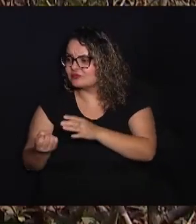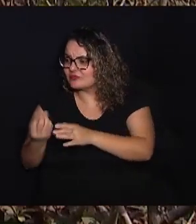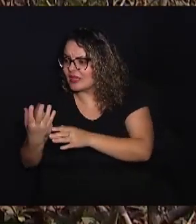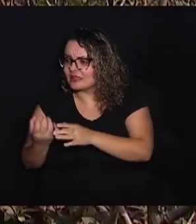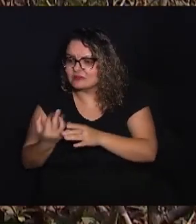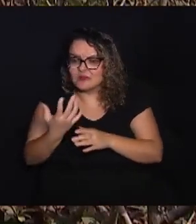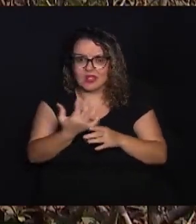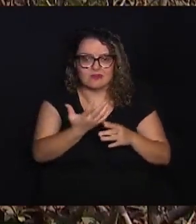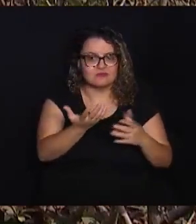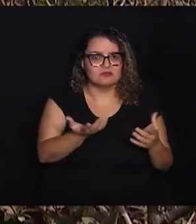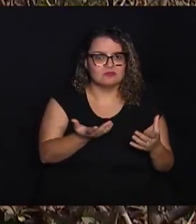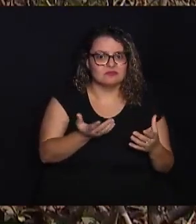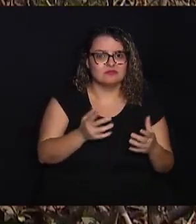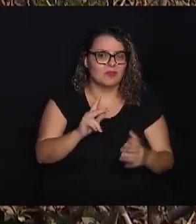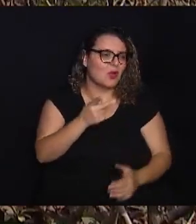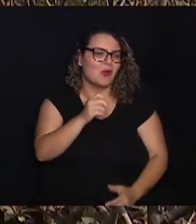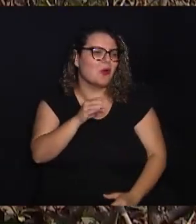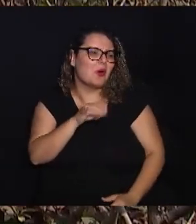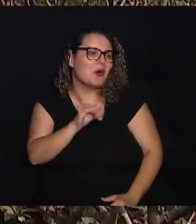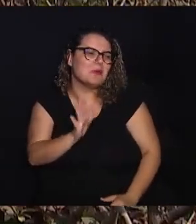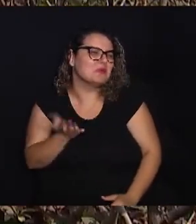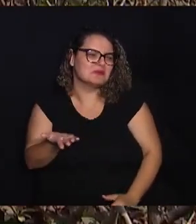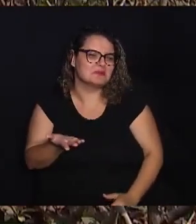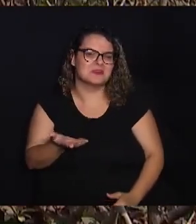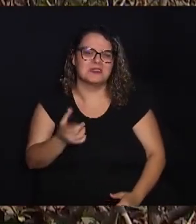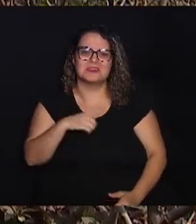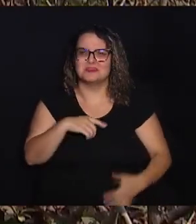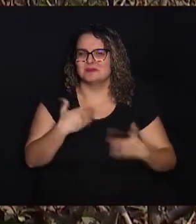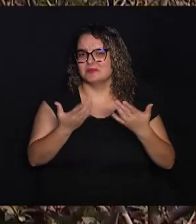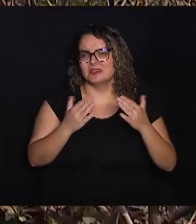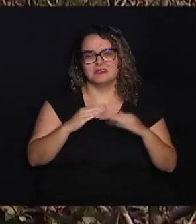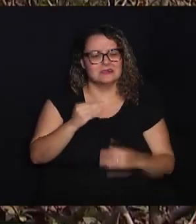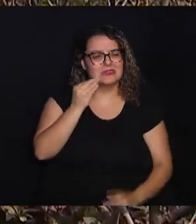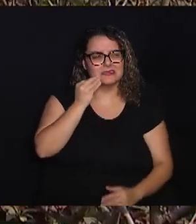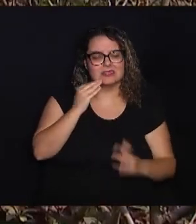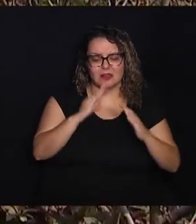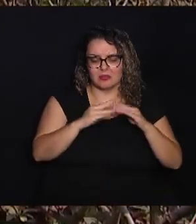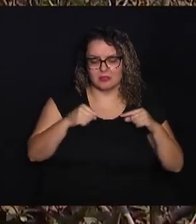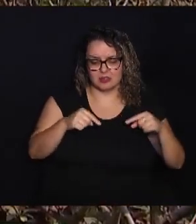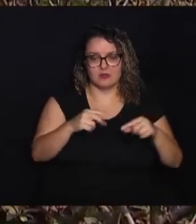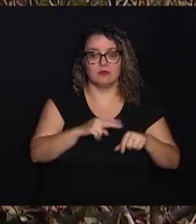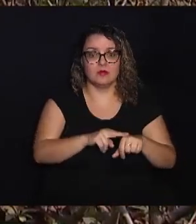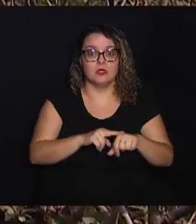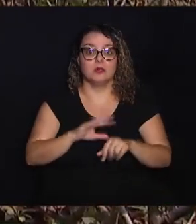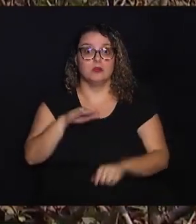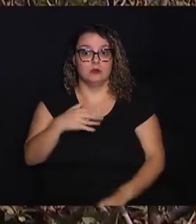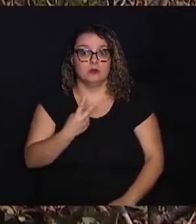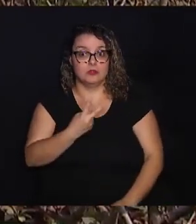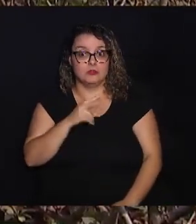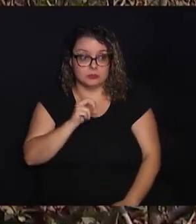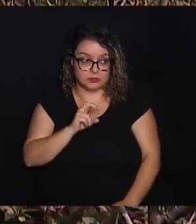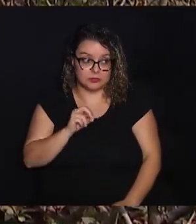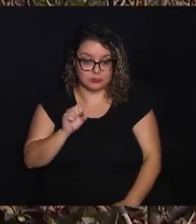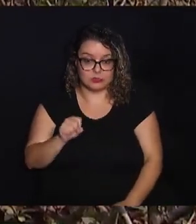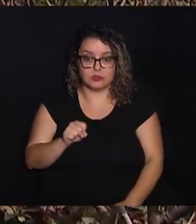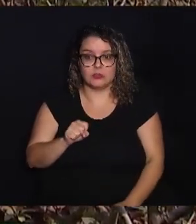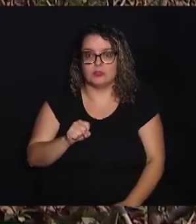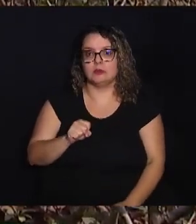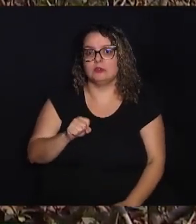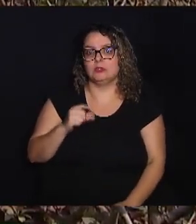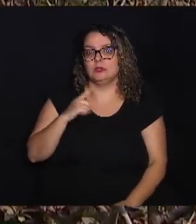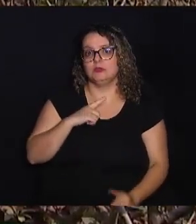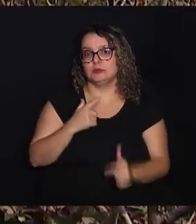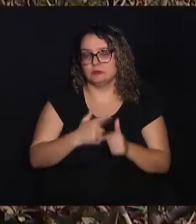como hobby, ali tinha por tentar deixar o quintal verde. Mas quando foi em 2008, eu passei por um